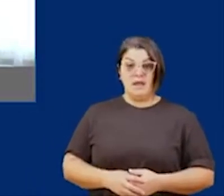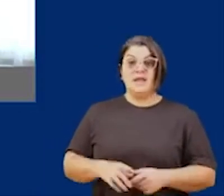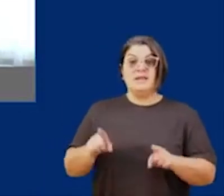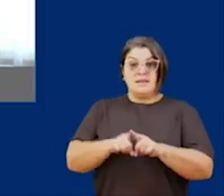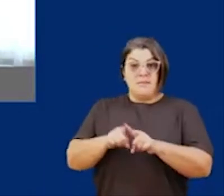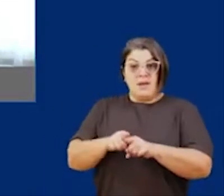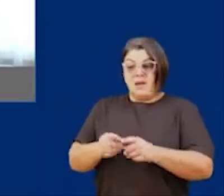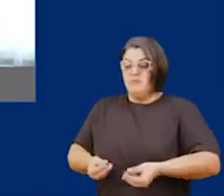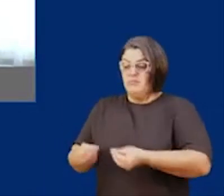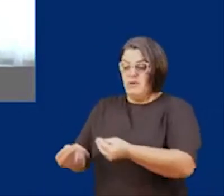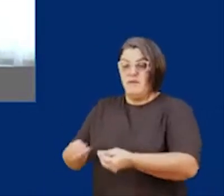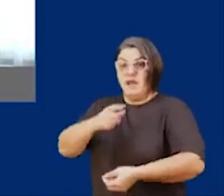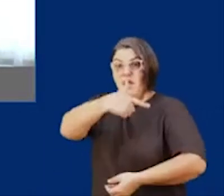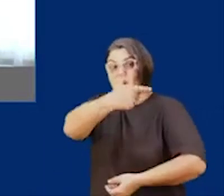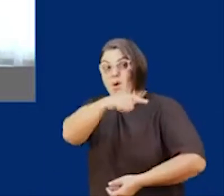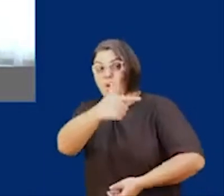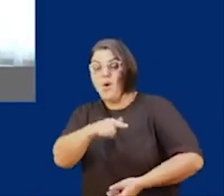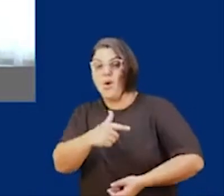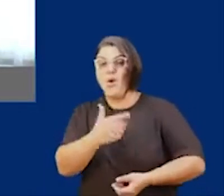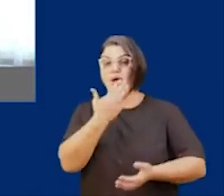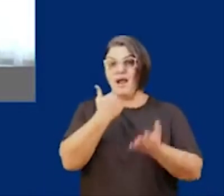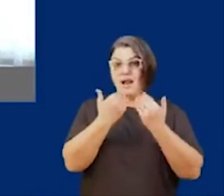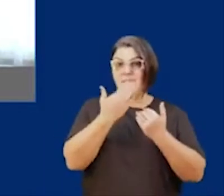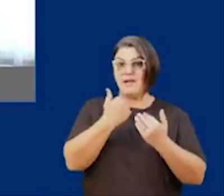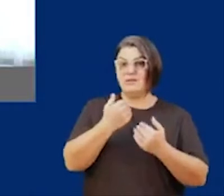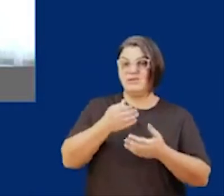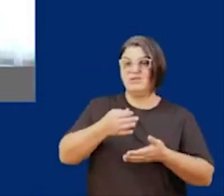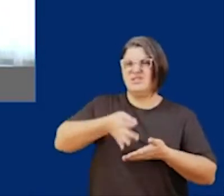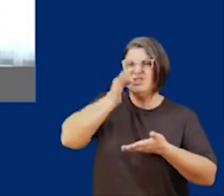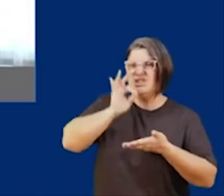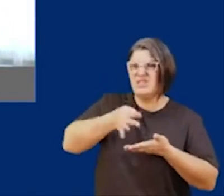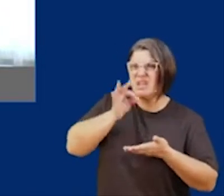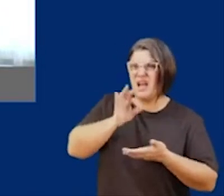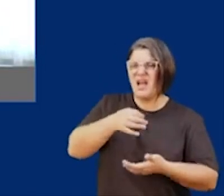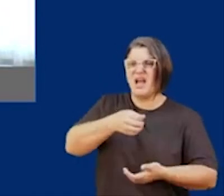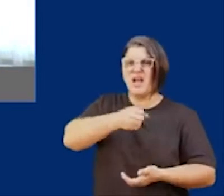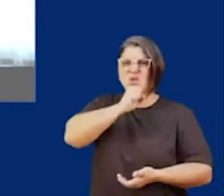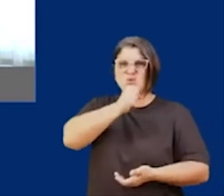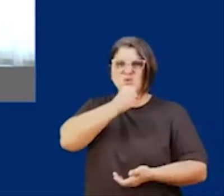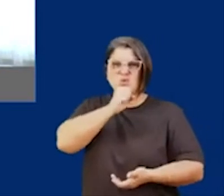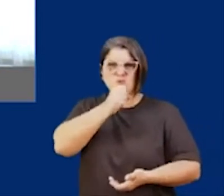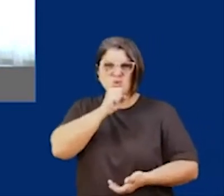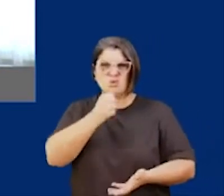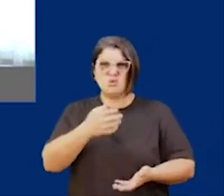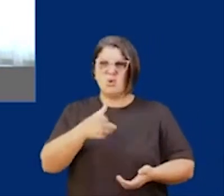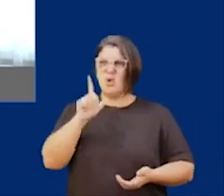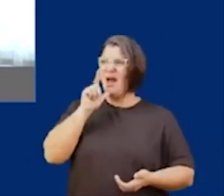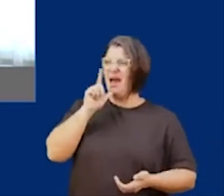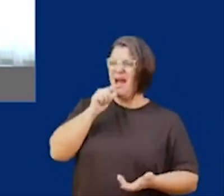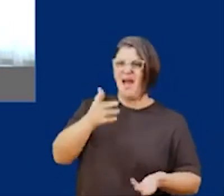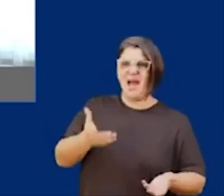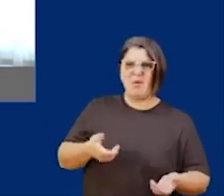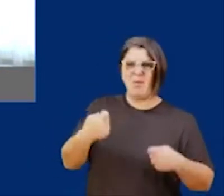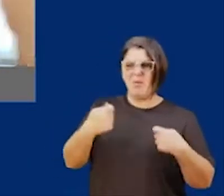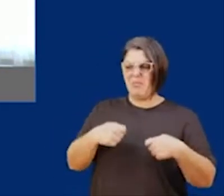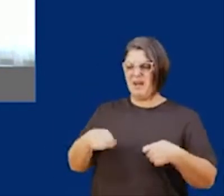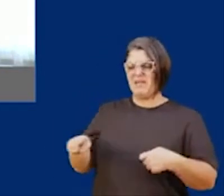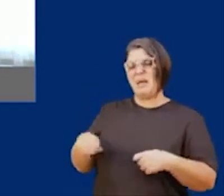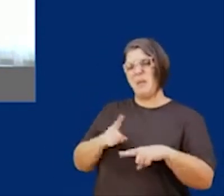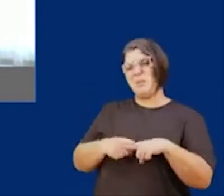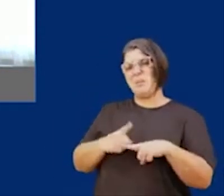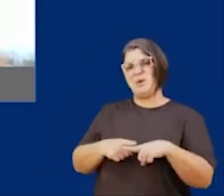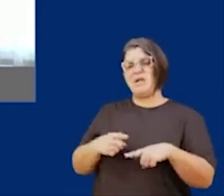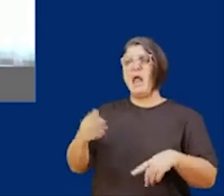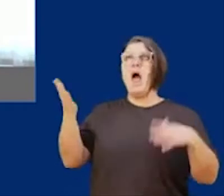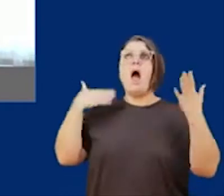é muito cedo já oferecer chá, suco, água, acha até que a criança precisa de água porque ou está